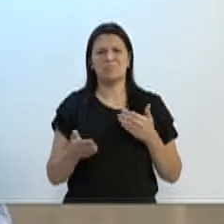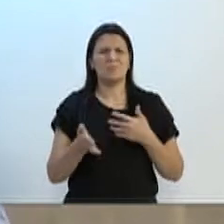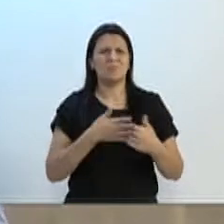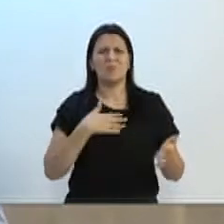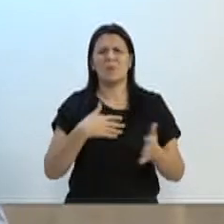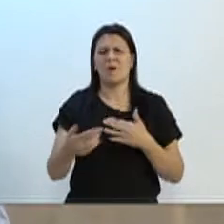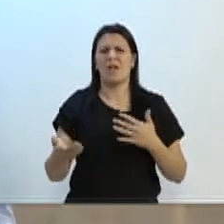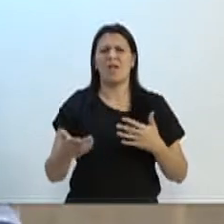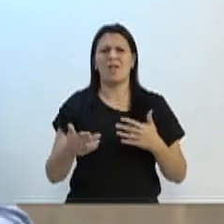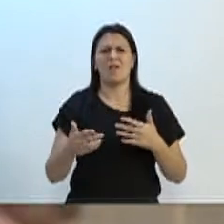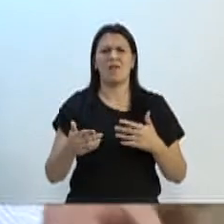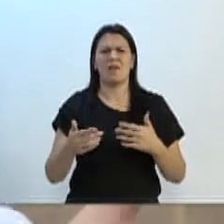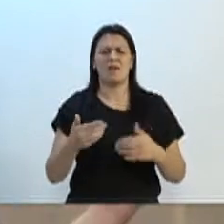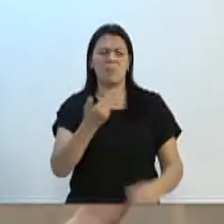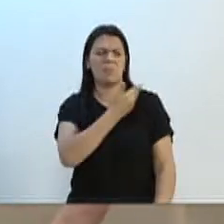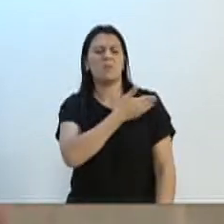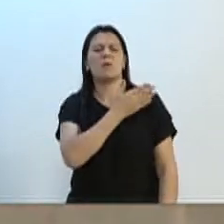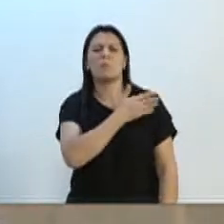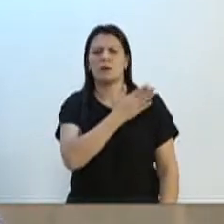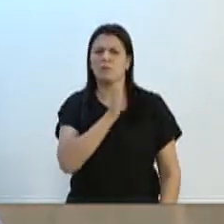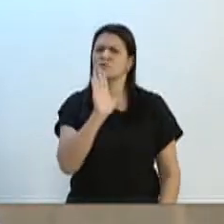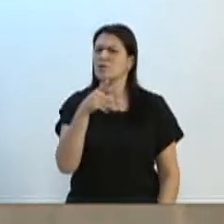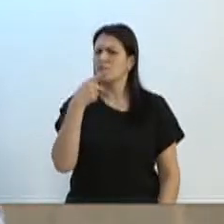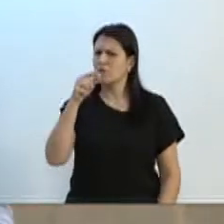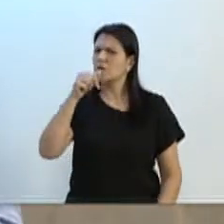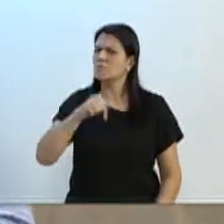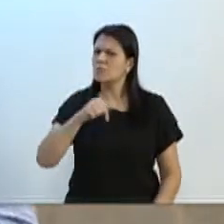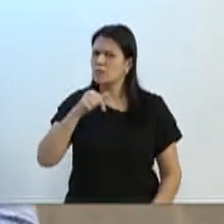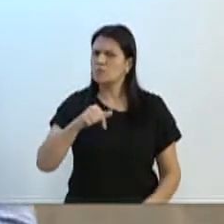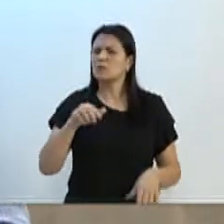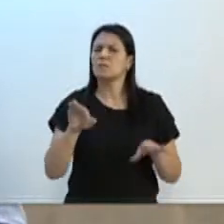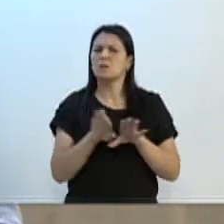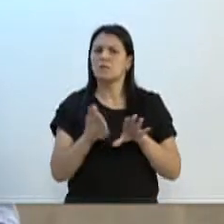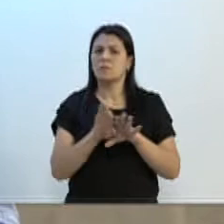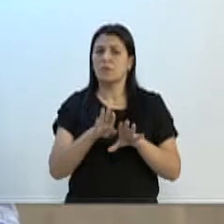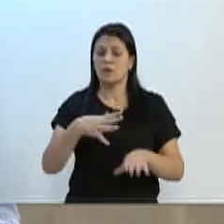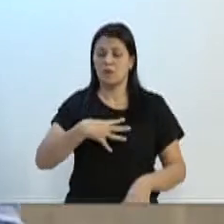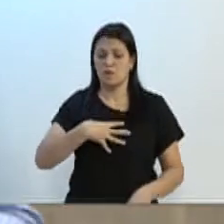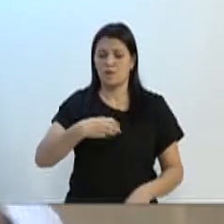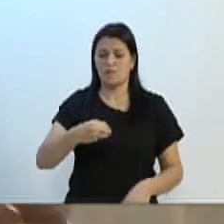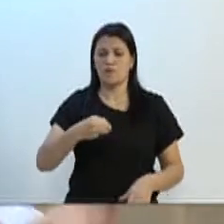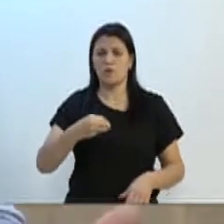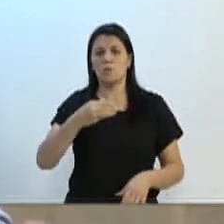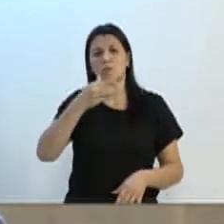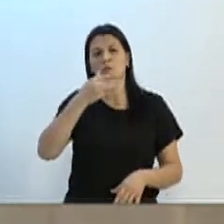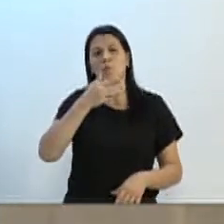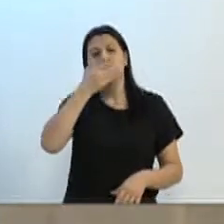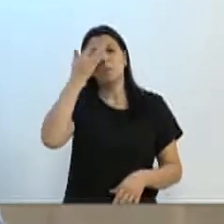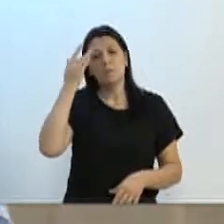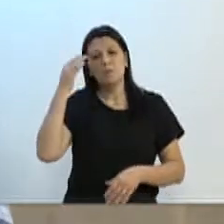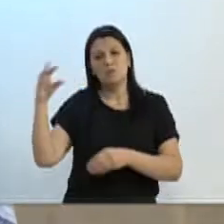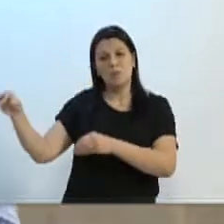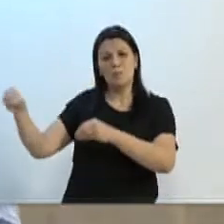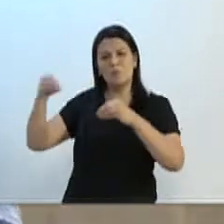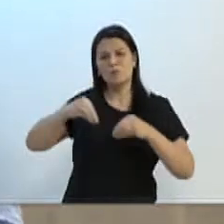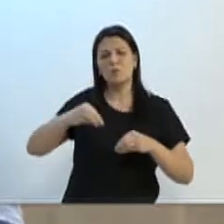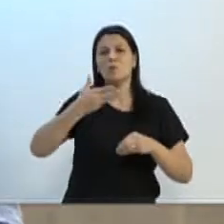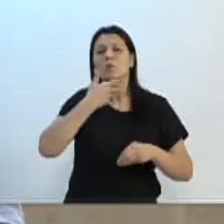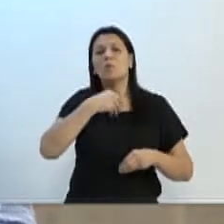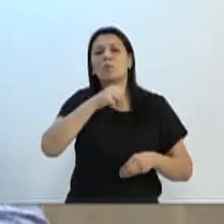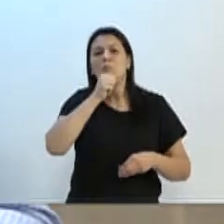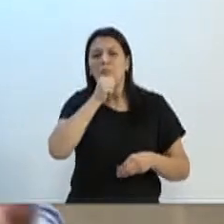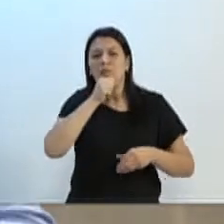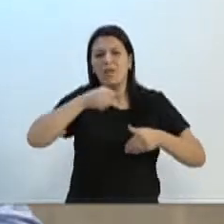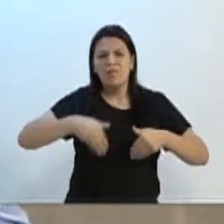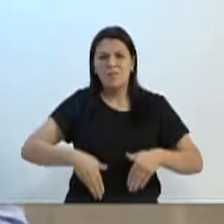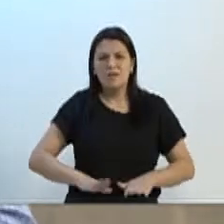ação nesse sentido. Como foi colocado aqui também, né, sou filho de imigrante, meu pai nasceu no Alto Vale do Itajaí,